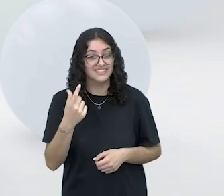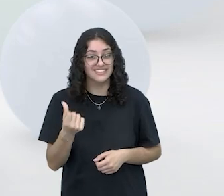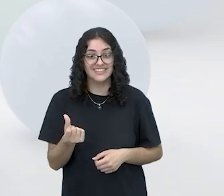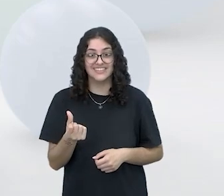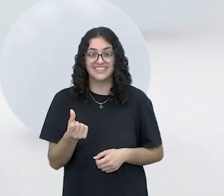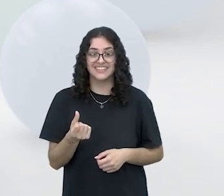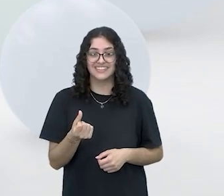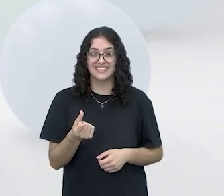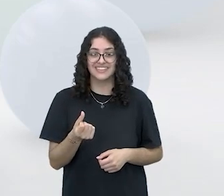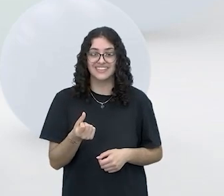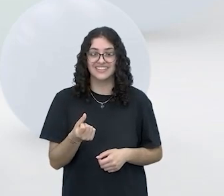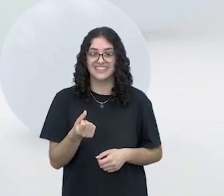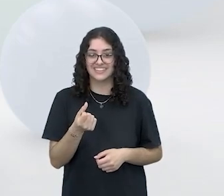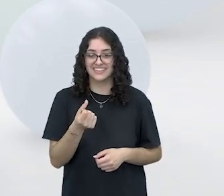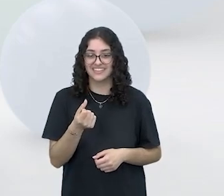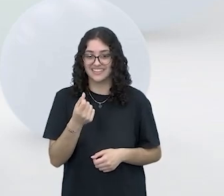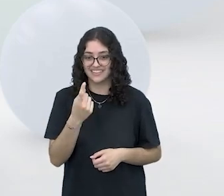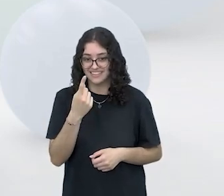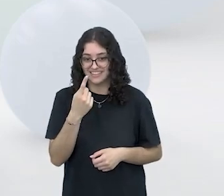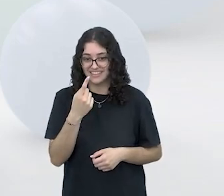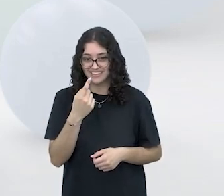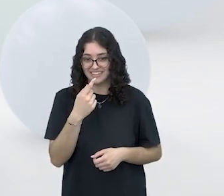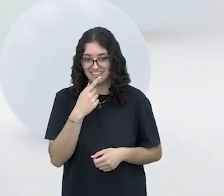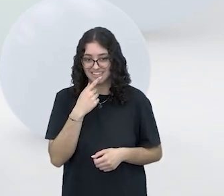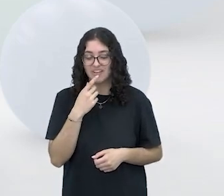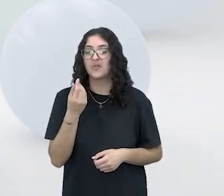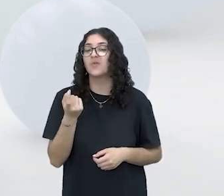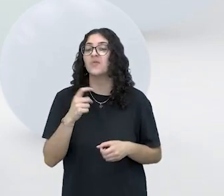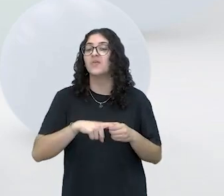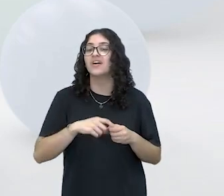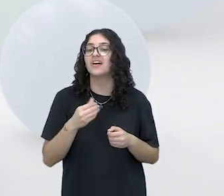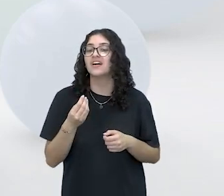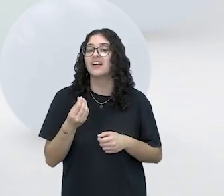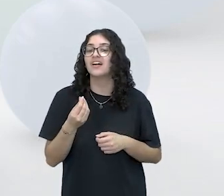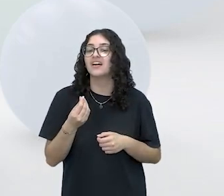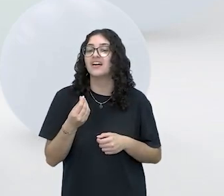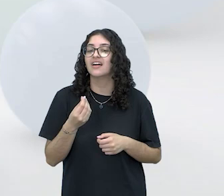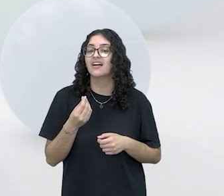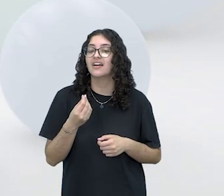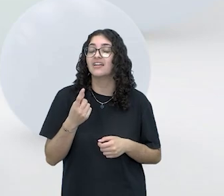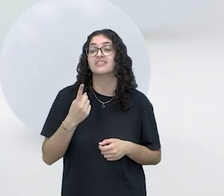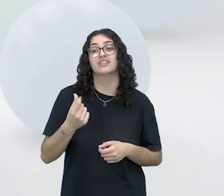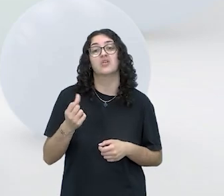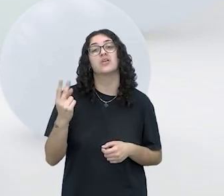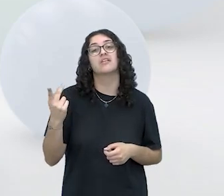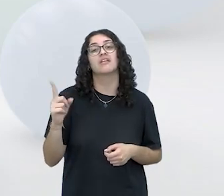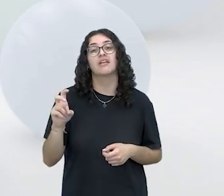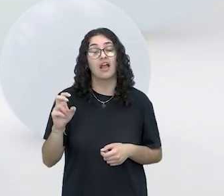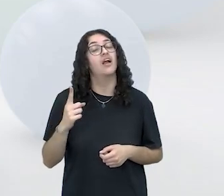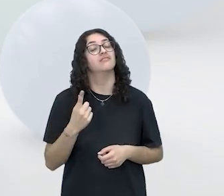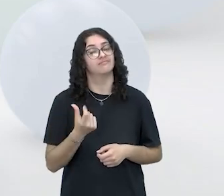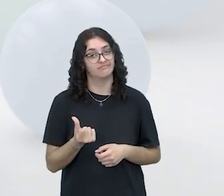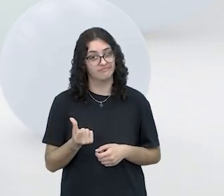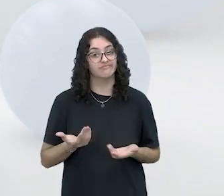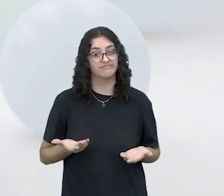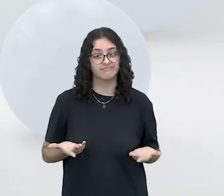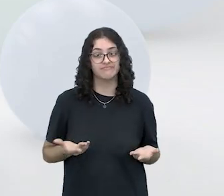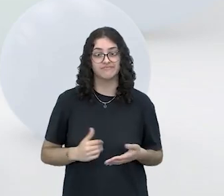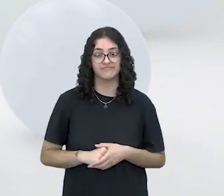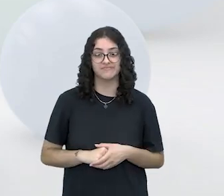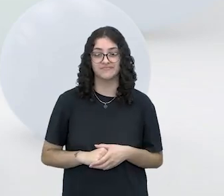Pode ser você tem que aqui? devolver, vai devolver quanto? É 15 ou 16? 16. Então, Cadê o 2 reais